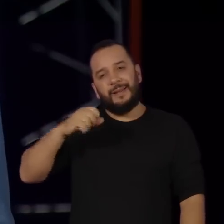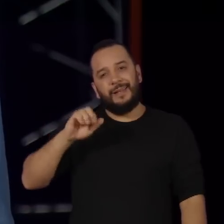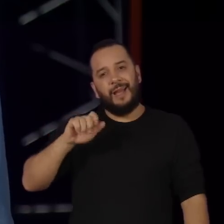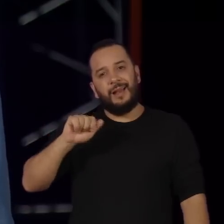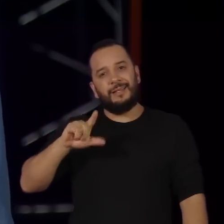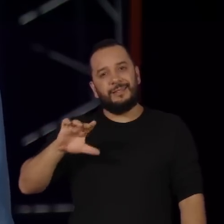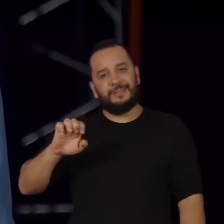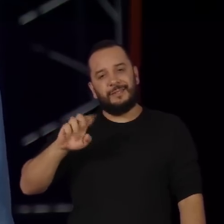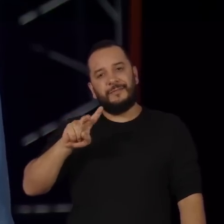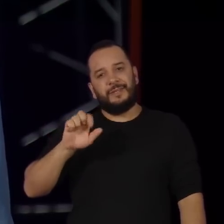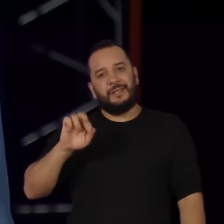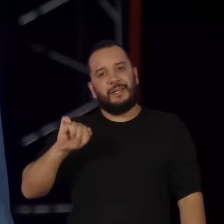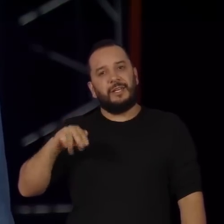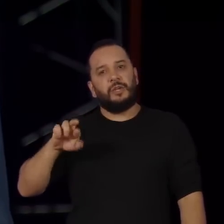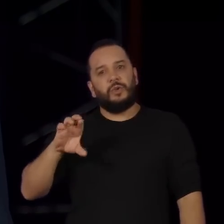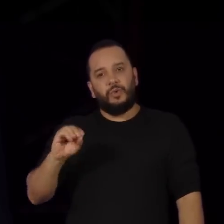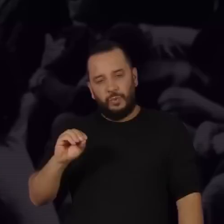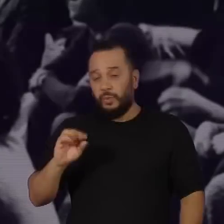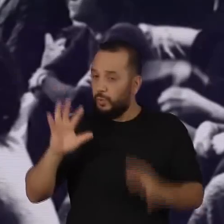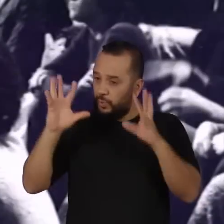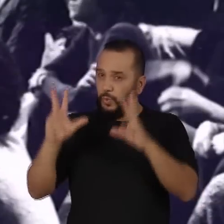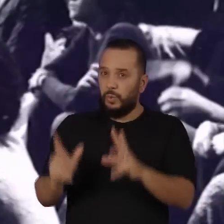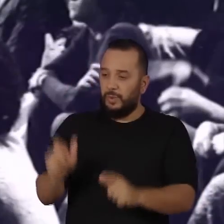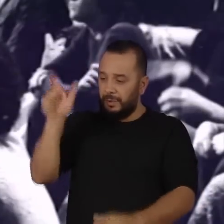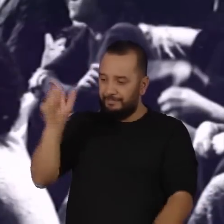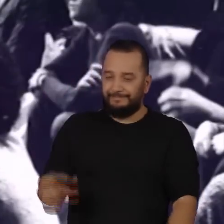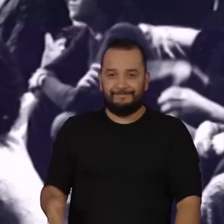Vergueiro, inteiramente.